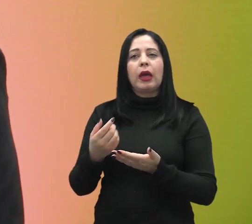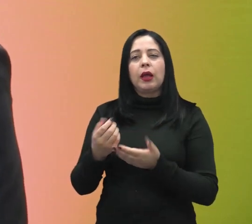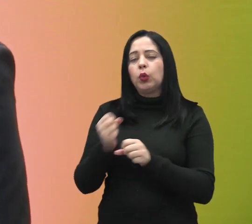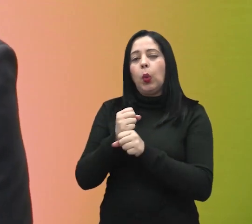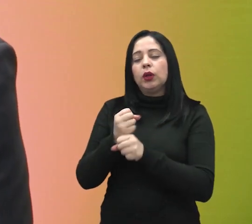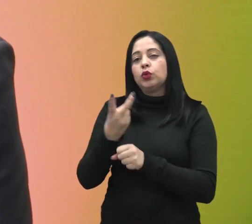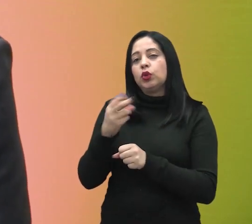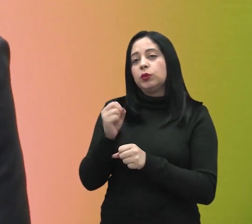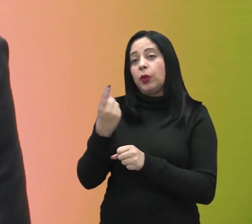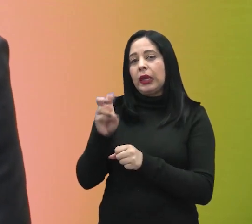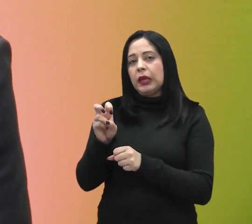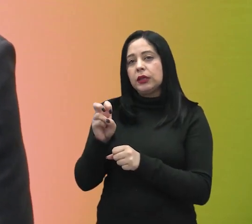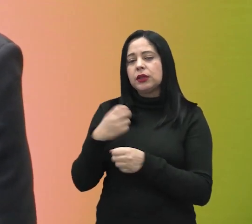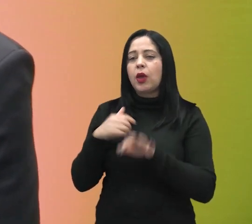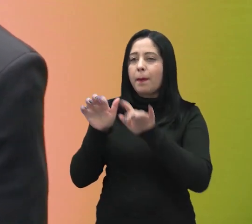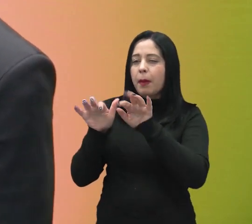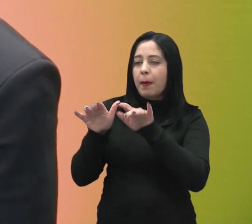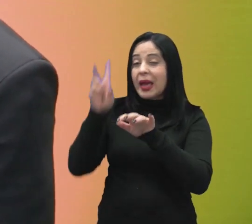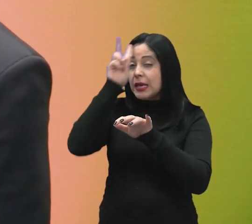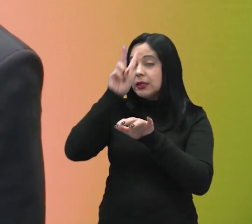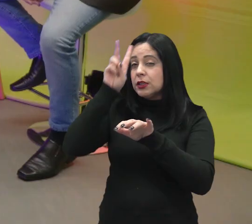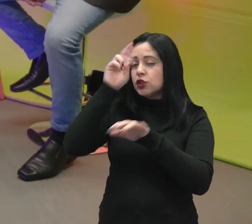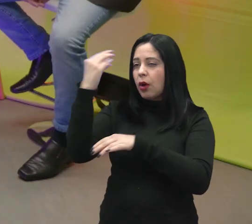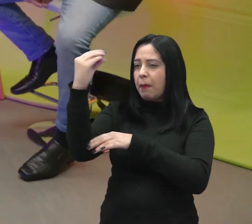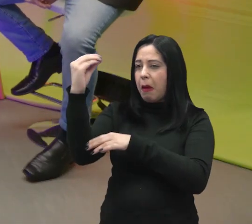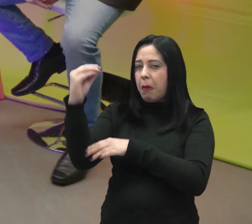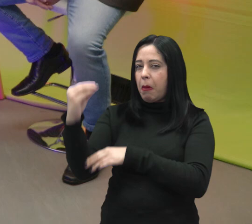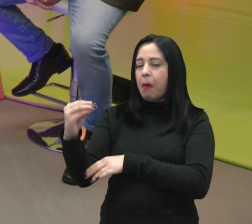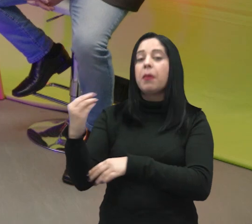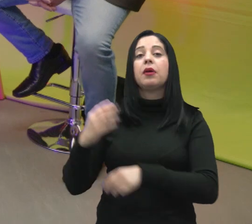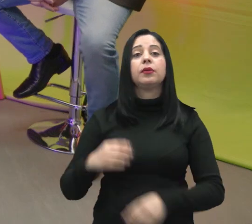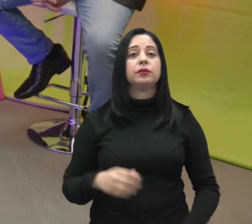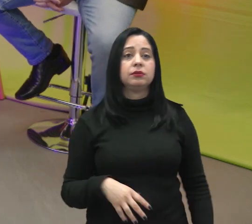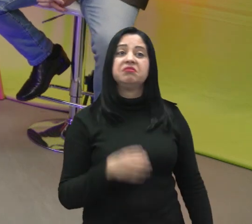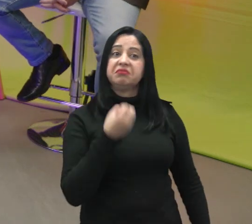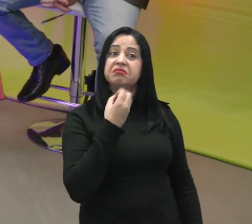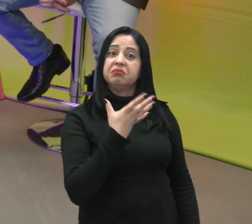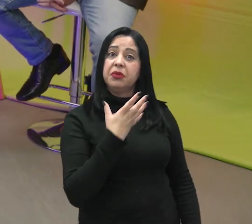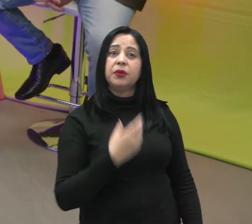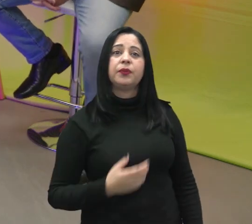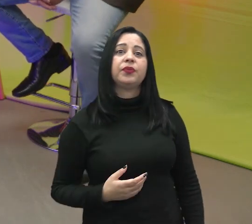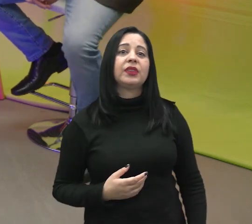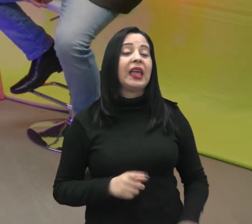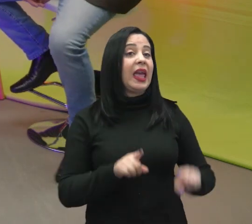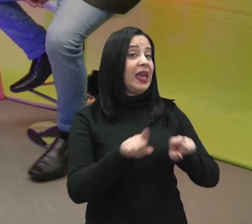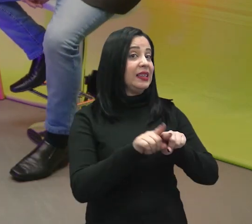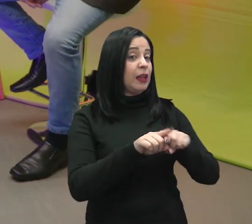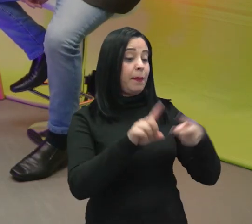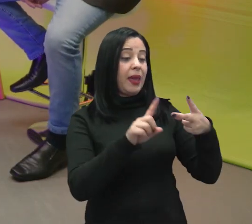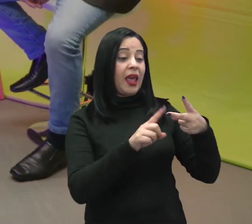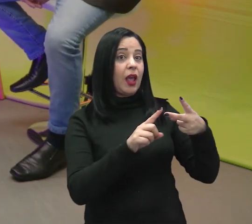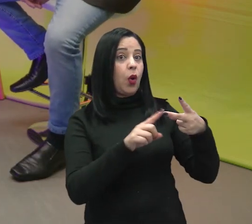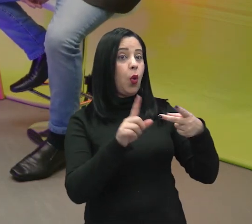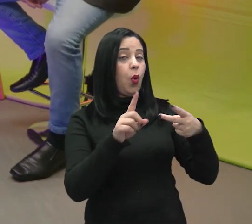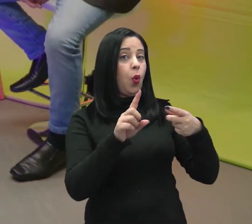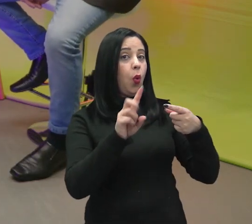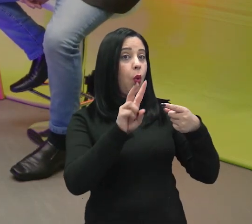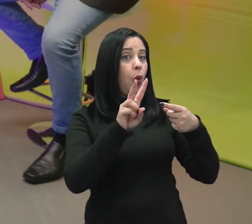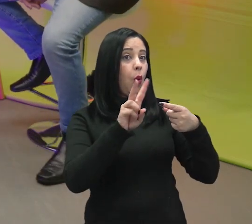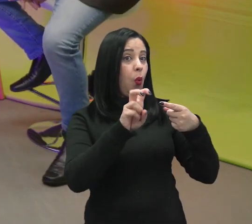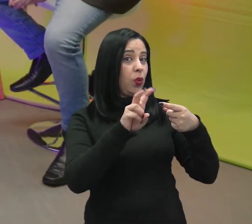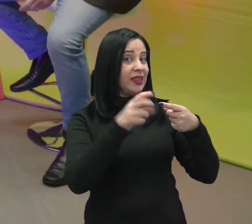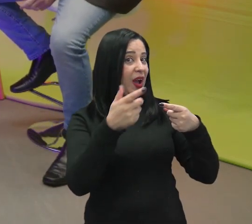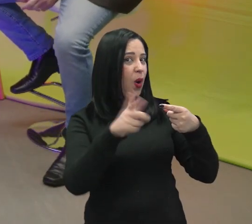2015. Sim. Faz 10 anos. Já faz um tempo bom. Nossa, muito bom. E aí, o outro livro tem muito a ver